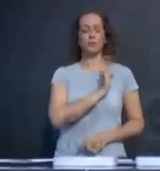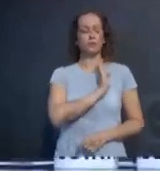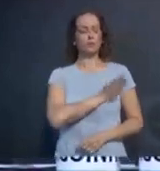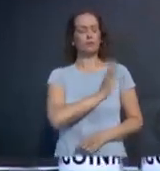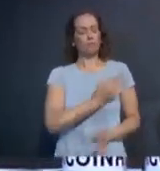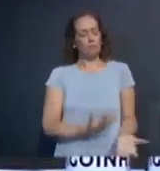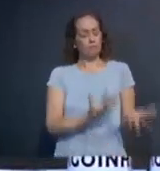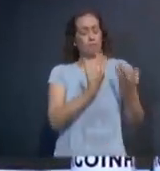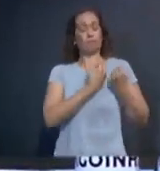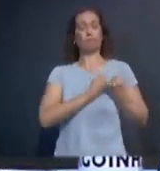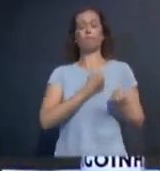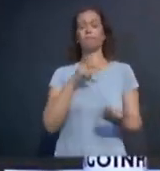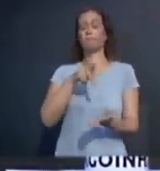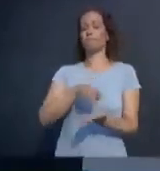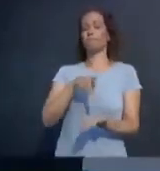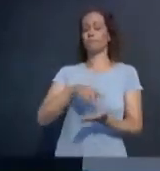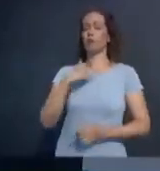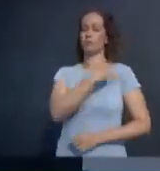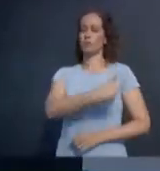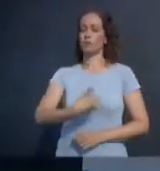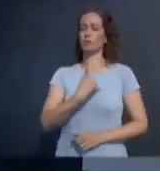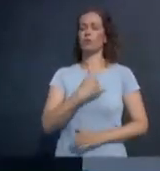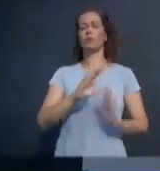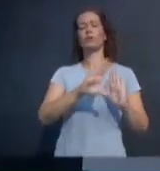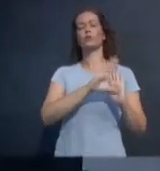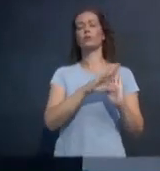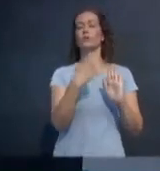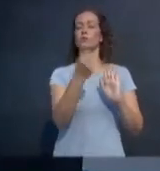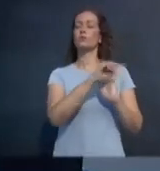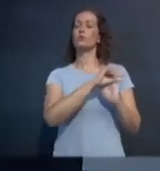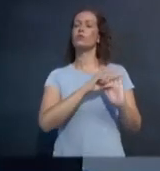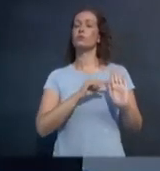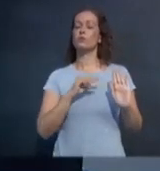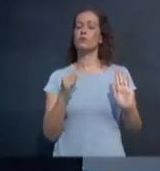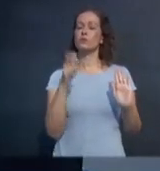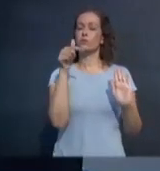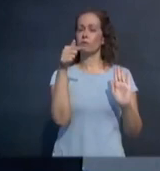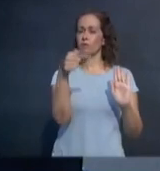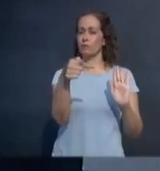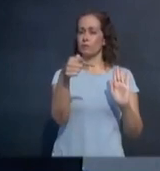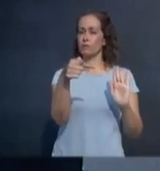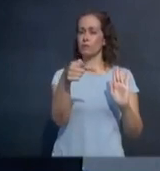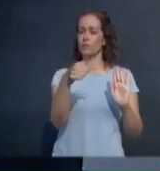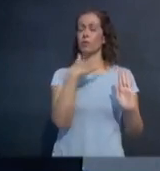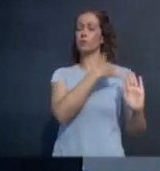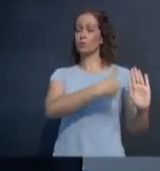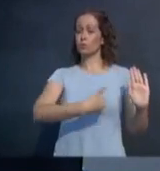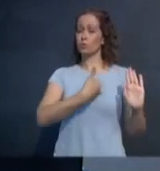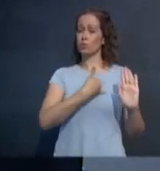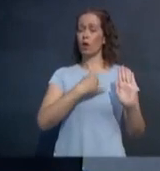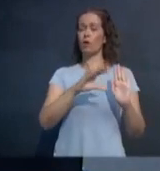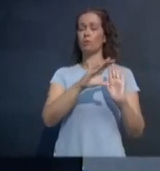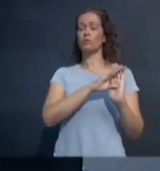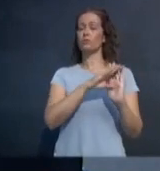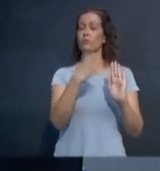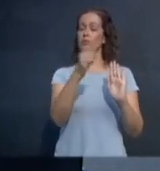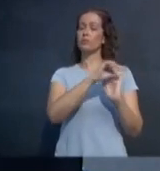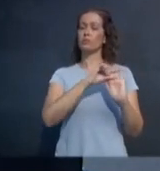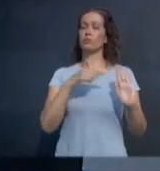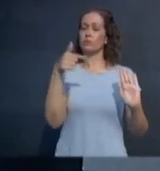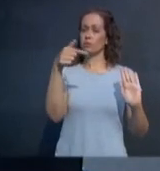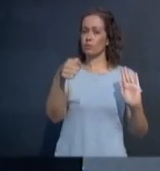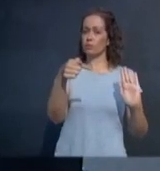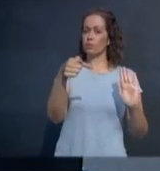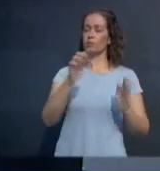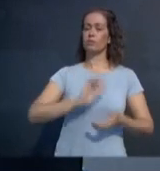essa verdade. João capítulo 1, o versículo de número 7. João capítulo 1,